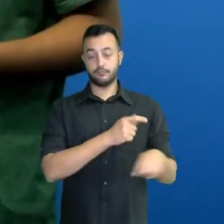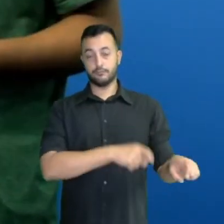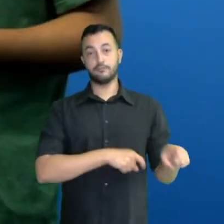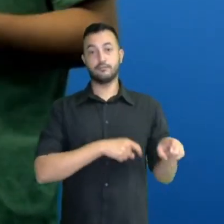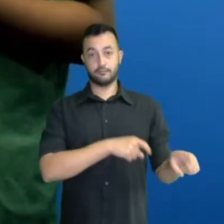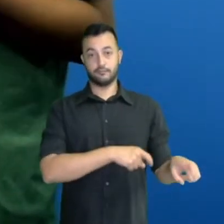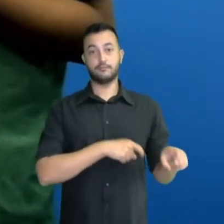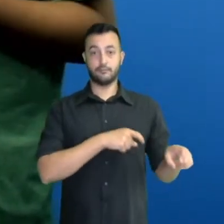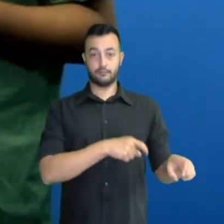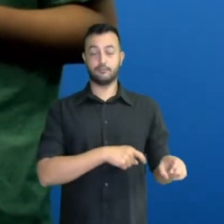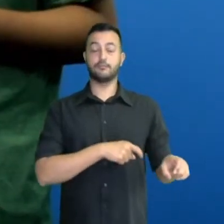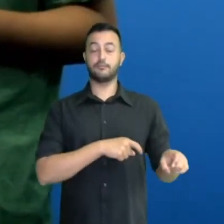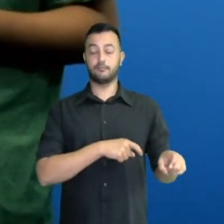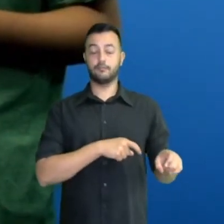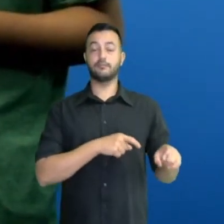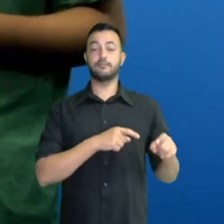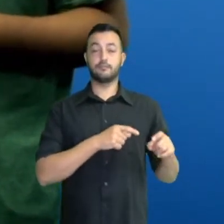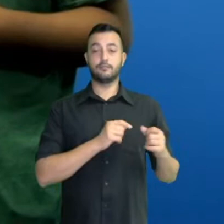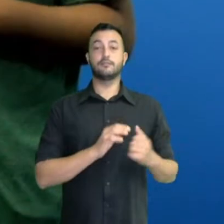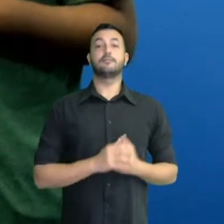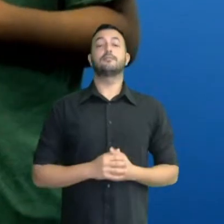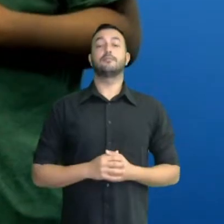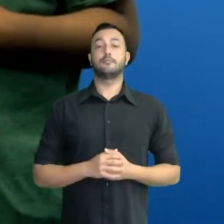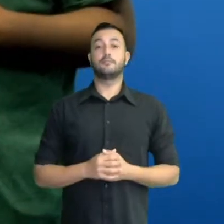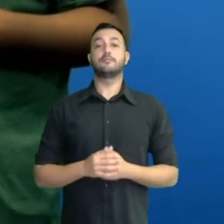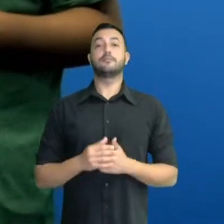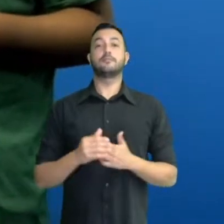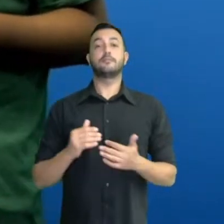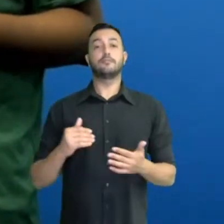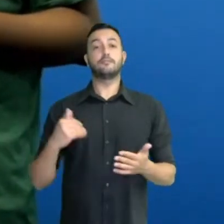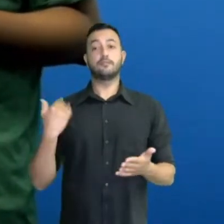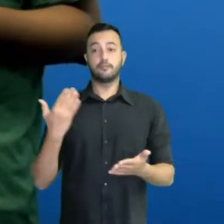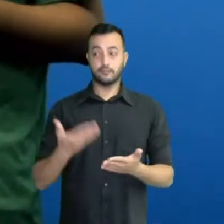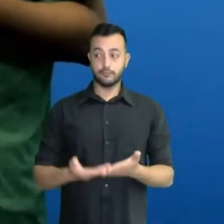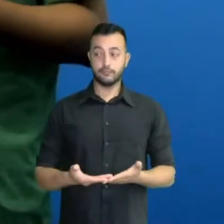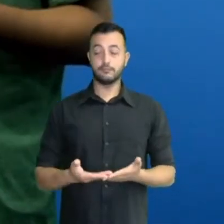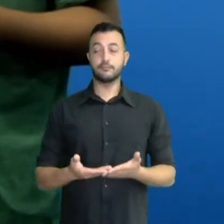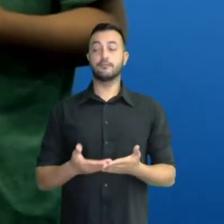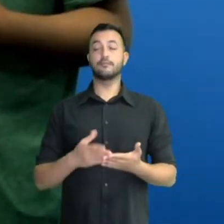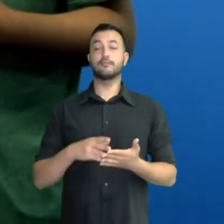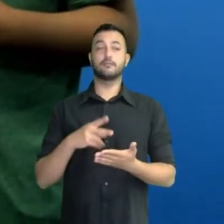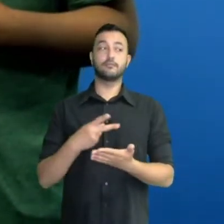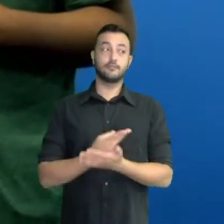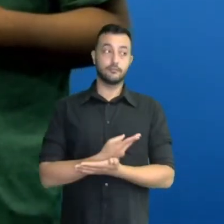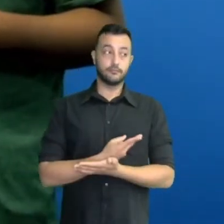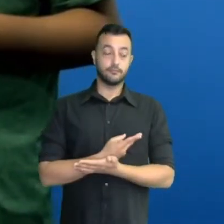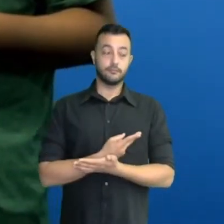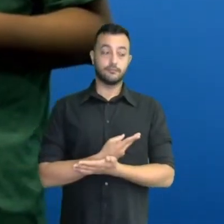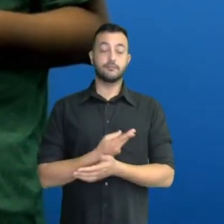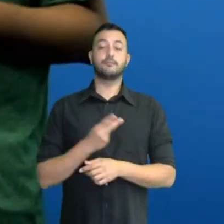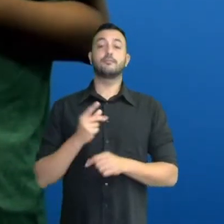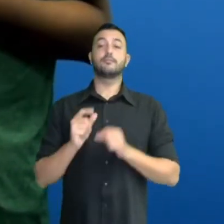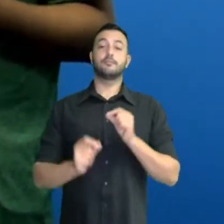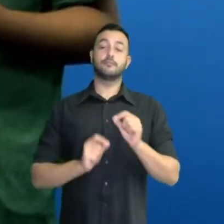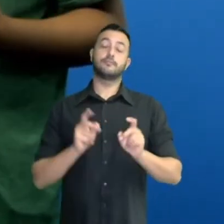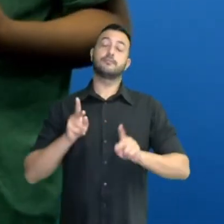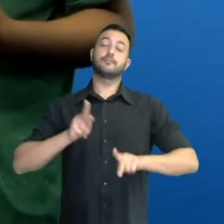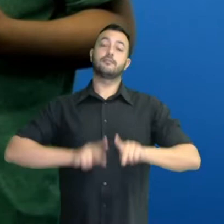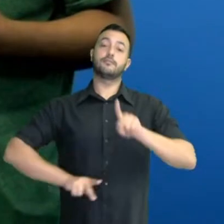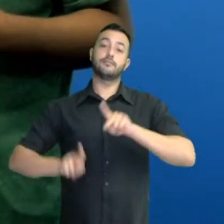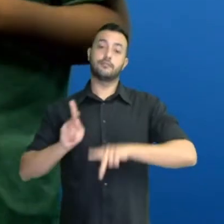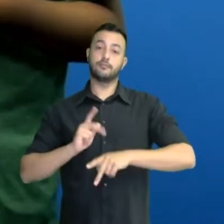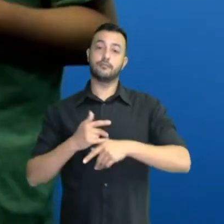rural, né, a população que mora no campo, até que acontece de a